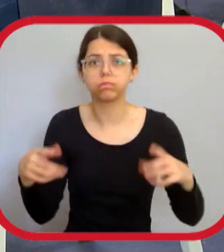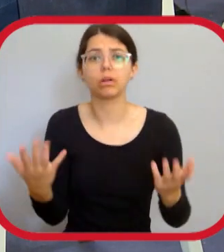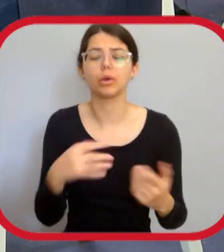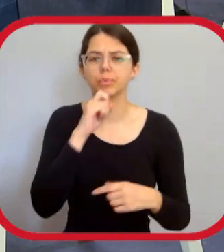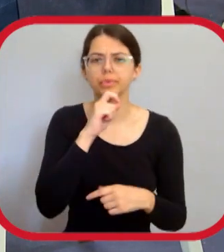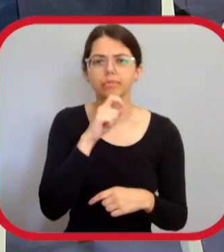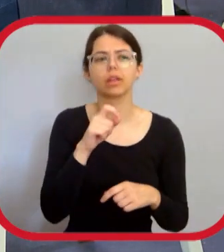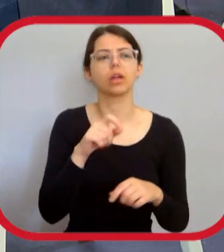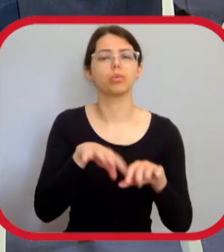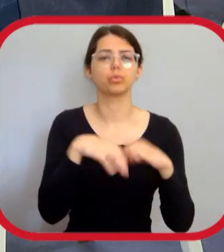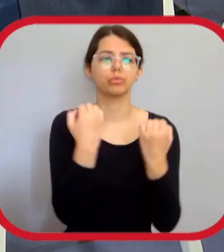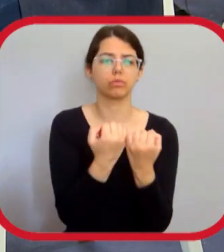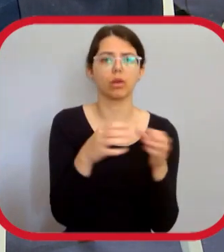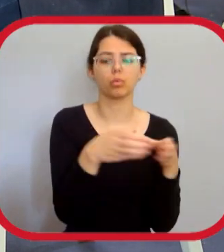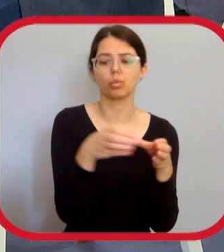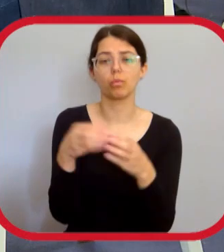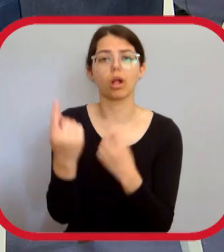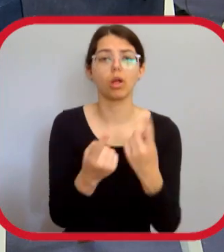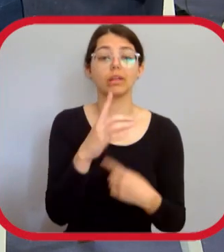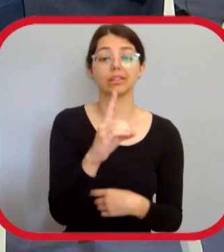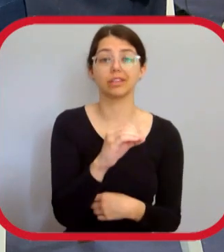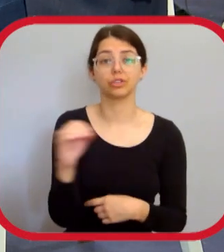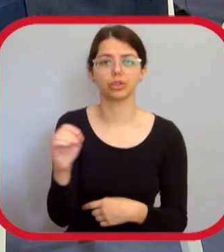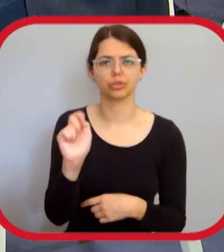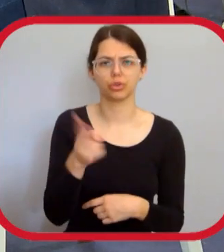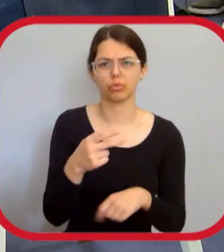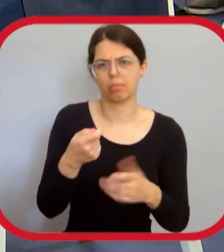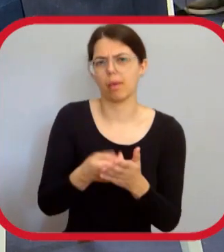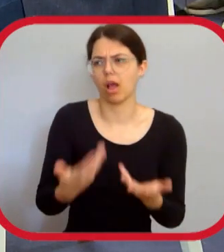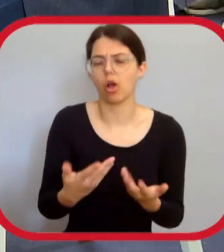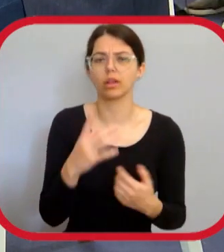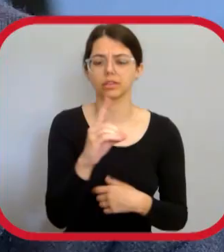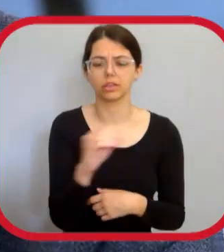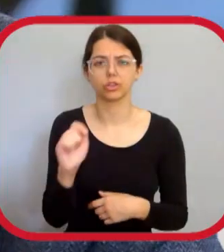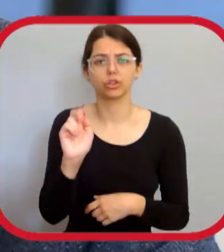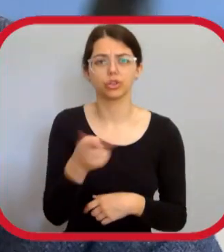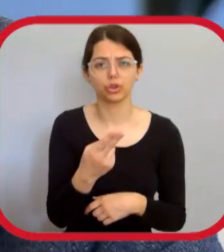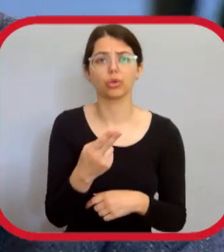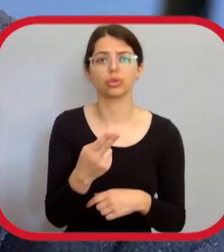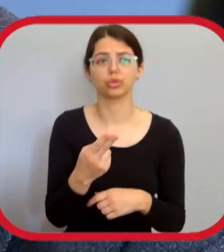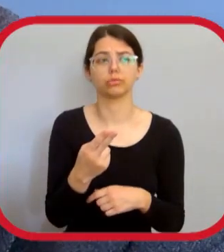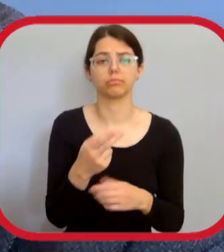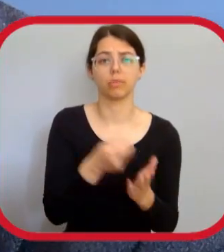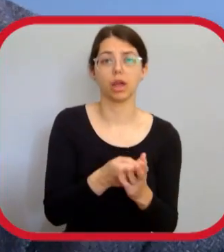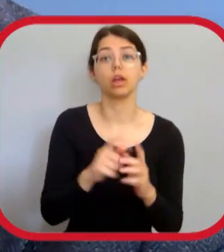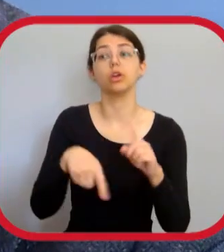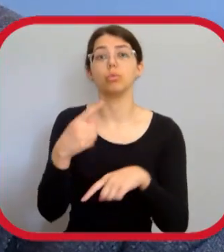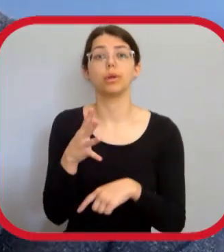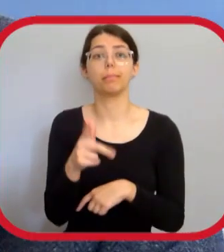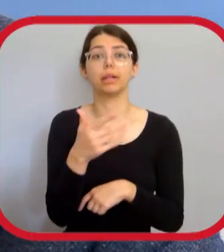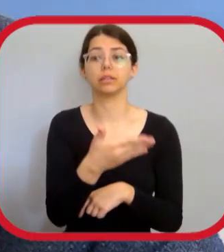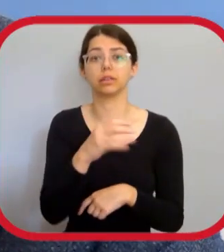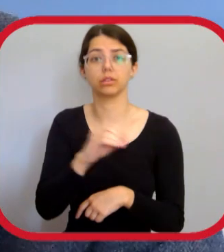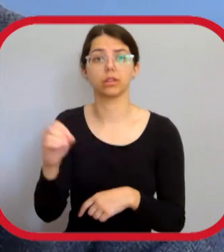diferentes níveis. Provavelmente há certos estratos sociais que pagar 600 e tal euros, que é quanto se paga agora, e depois, no fim do descongelamento, pagar